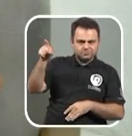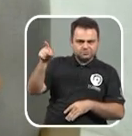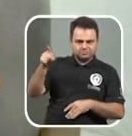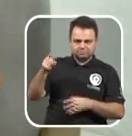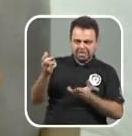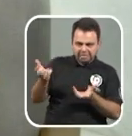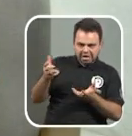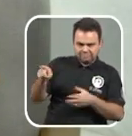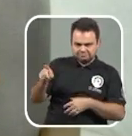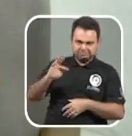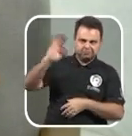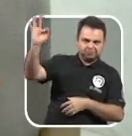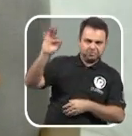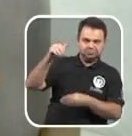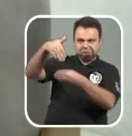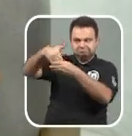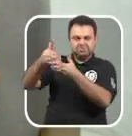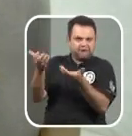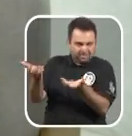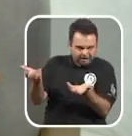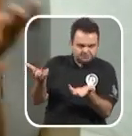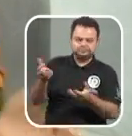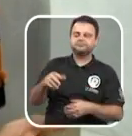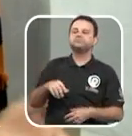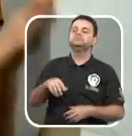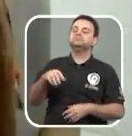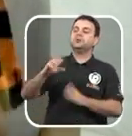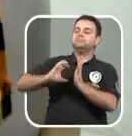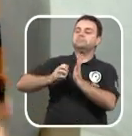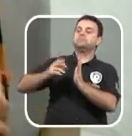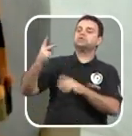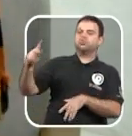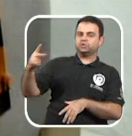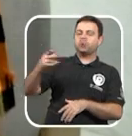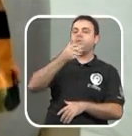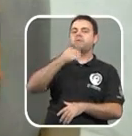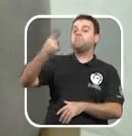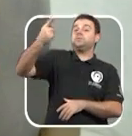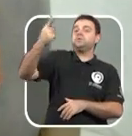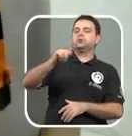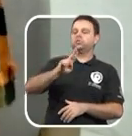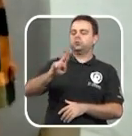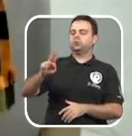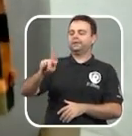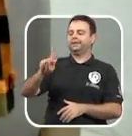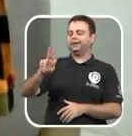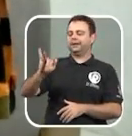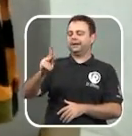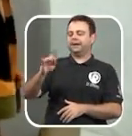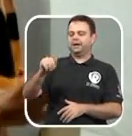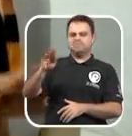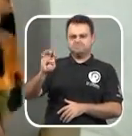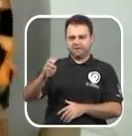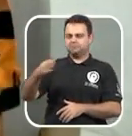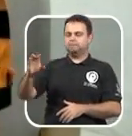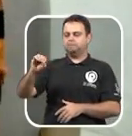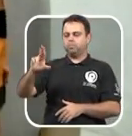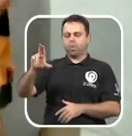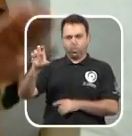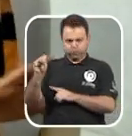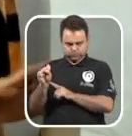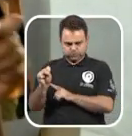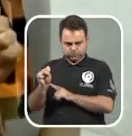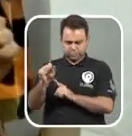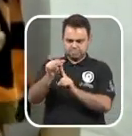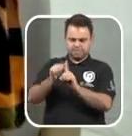pesquisa do Datafolha coloca o Guilherme Boulos, do seu partido, à frente nessa pesquisa aí, com 32%. Essa é uma pesquisa